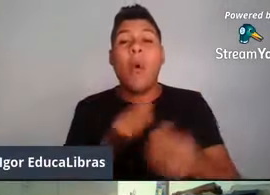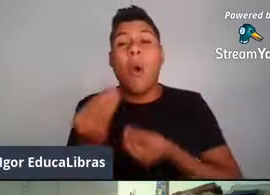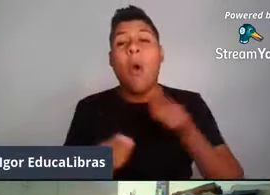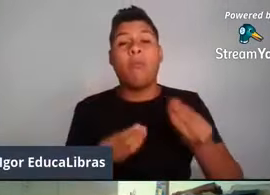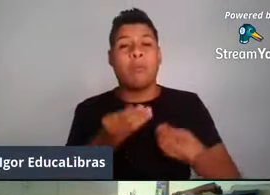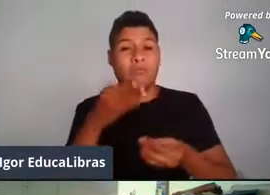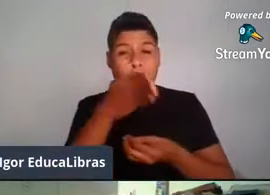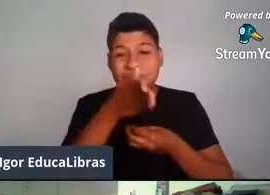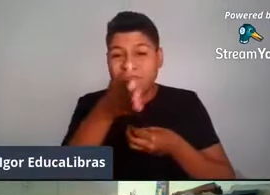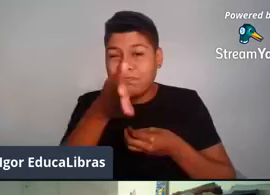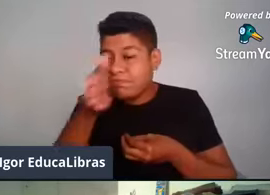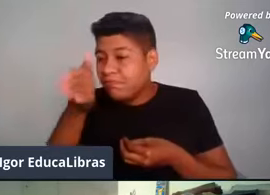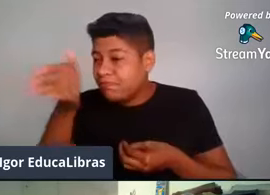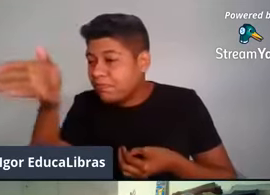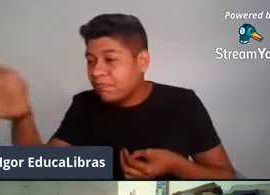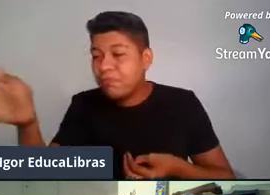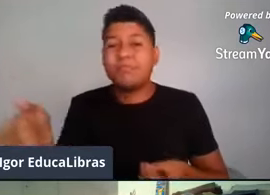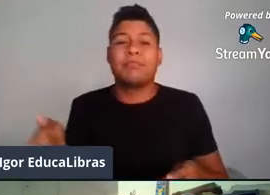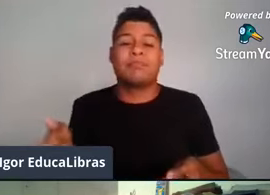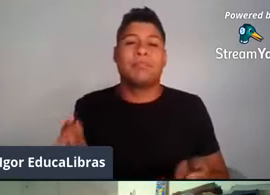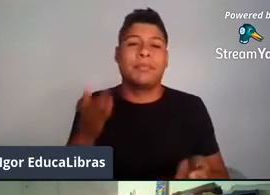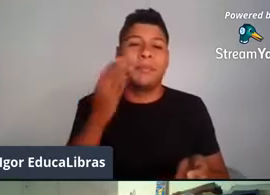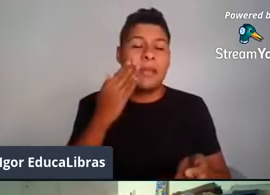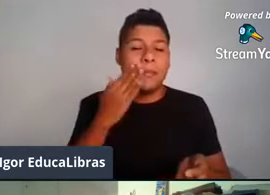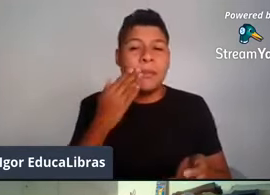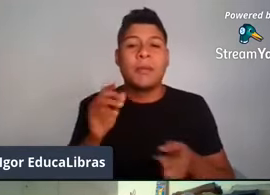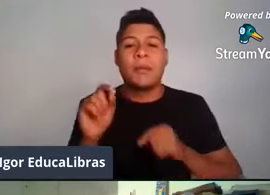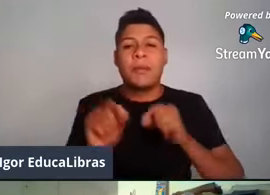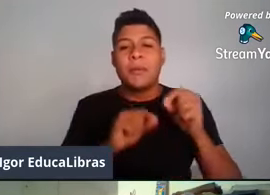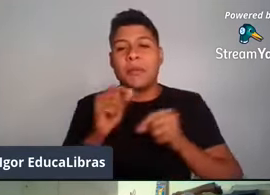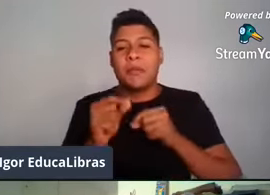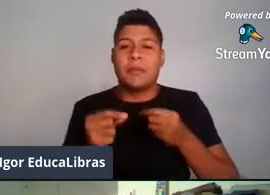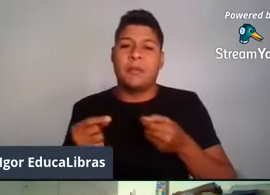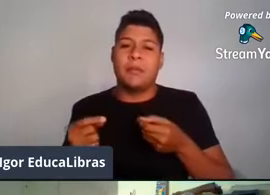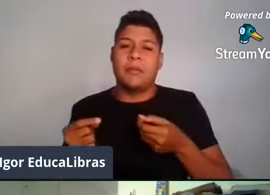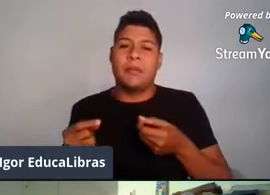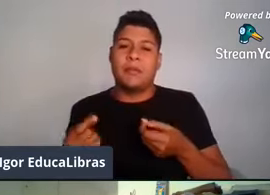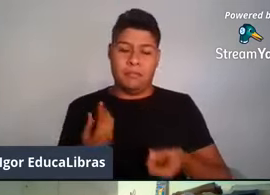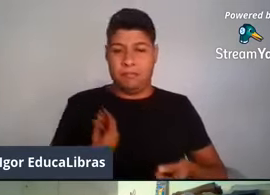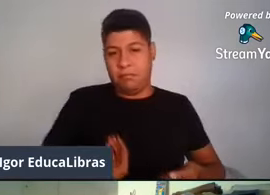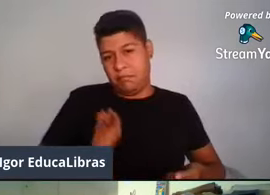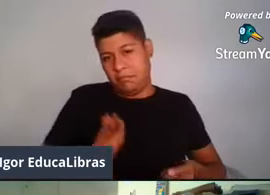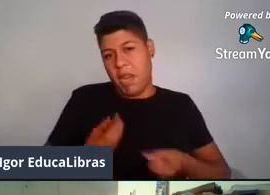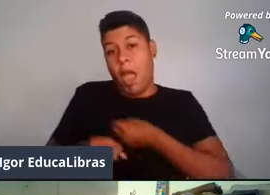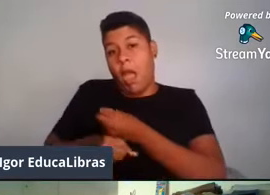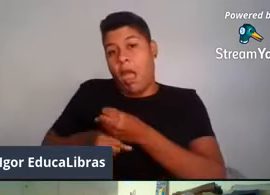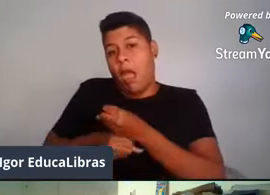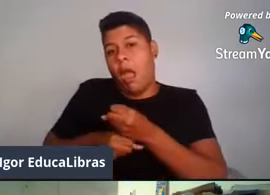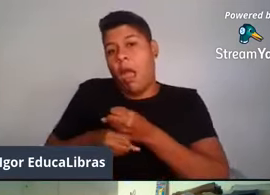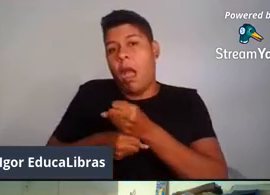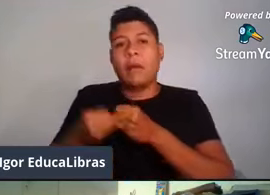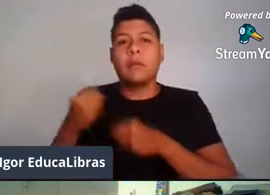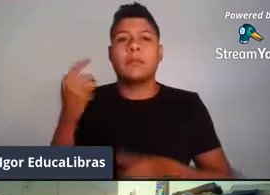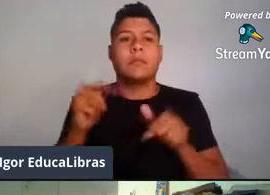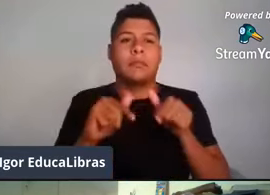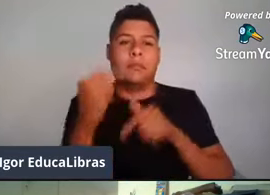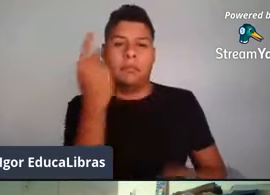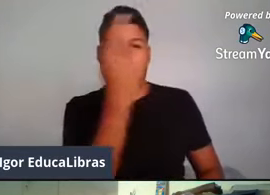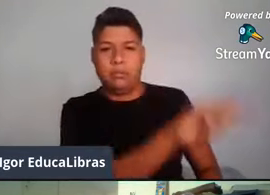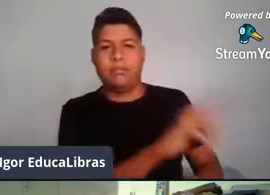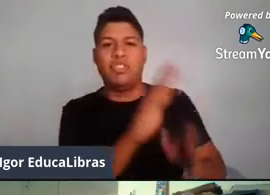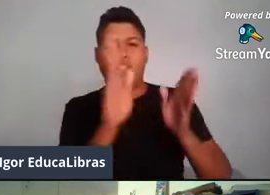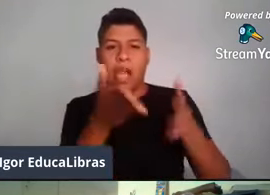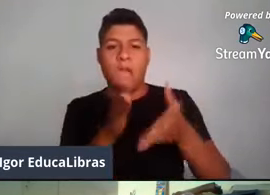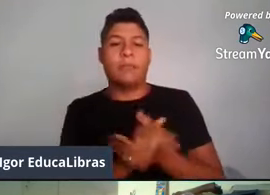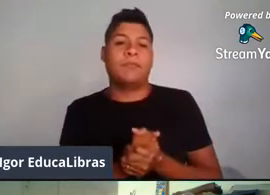alcançá-las efetivamente, enfim. Então, basicamente, é por isso que eu já estou há alguns anos nessa área. Então,